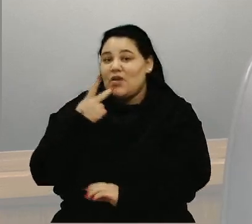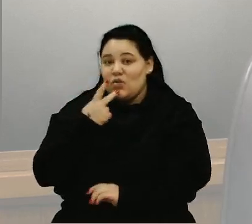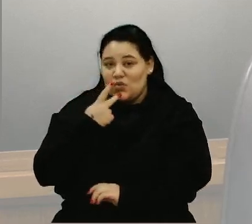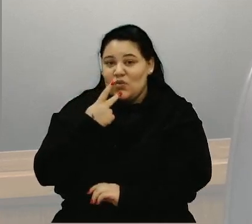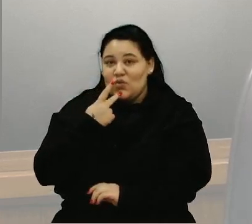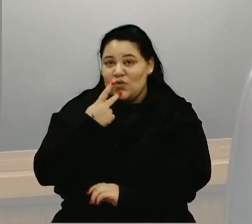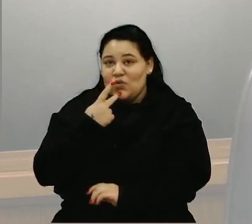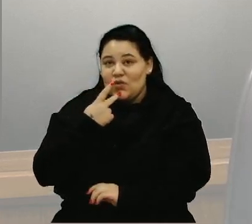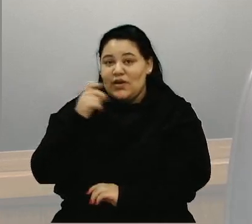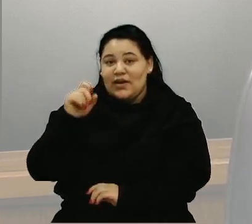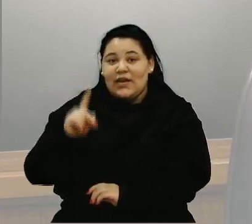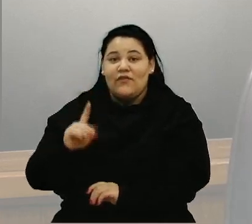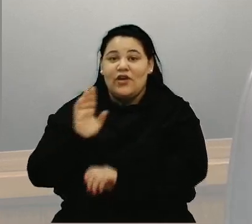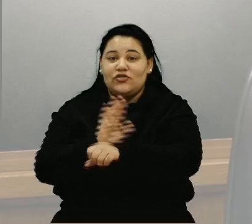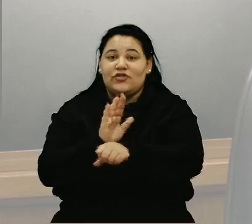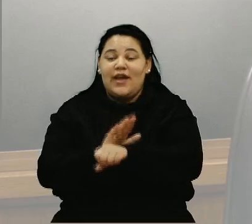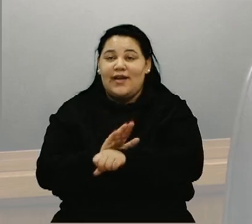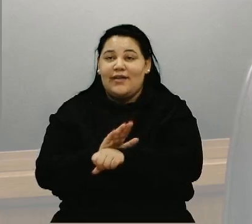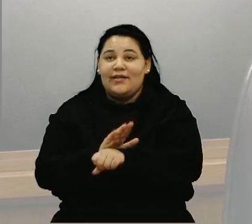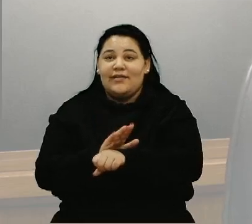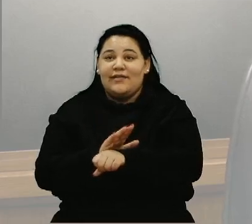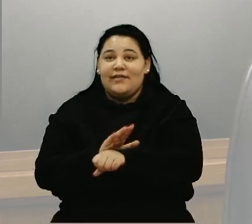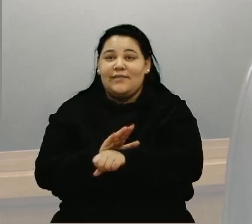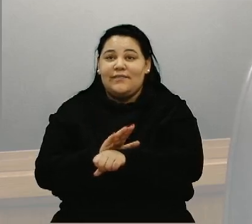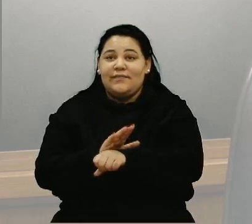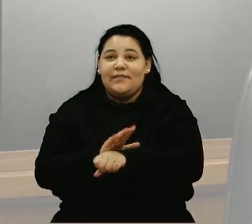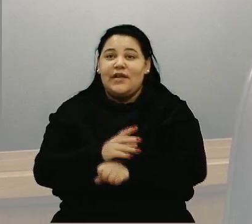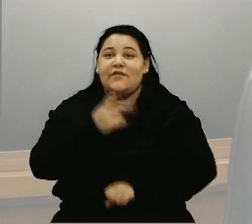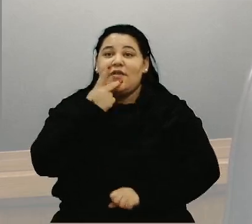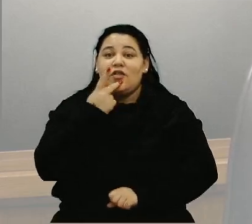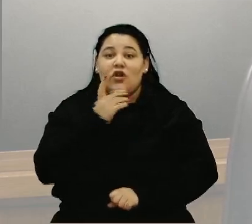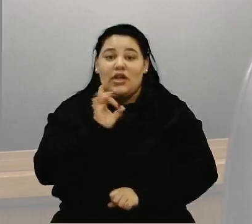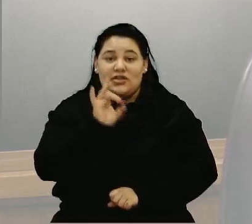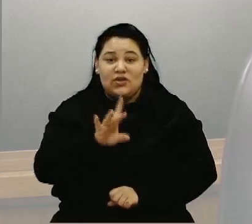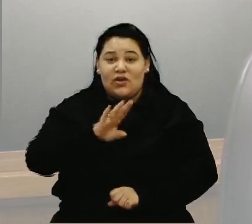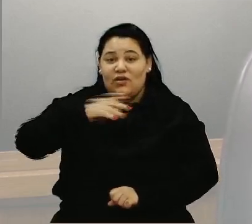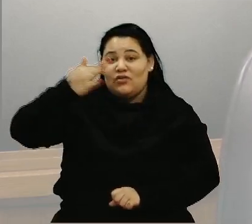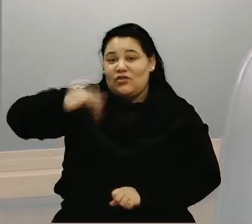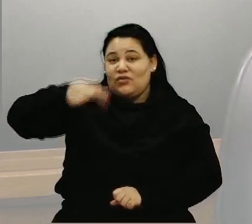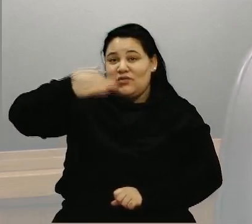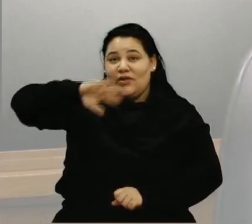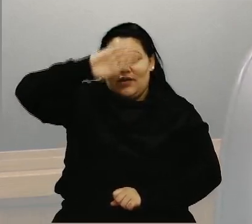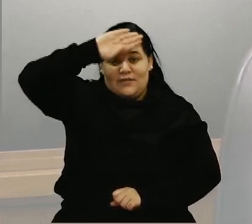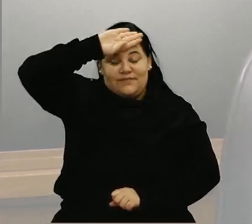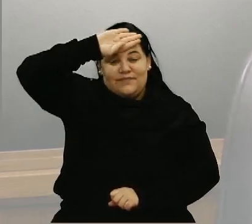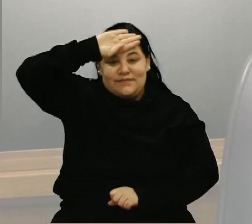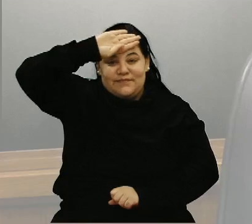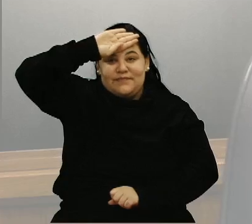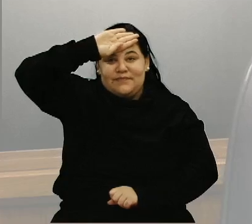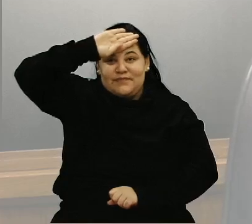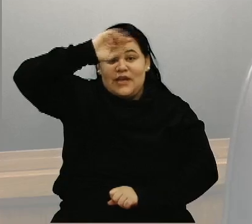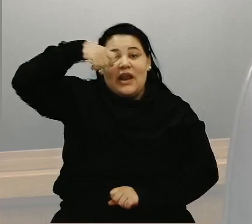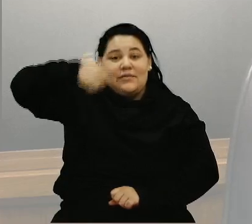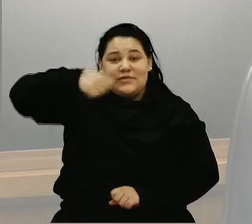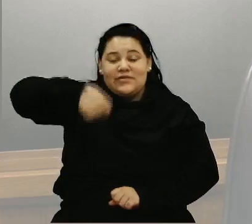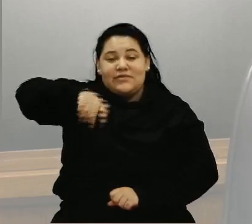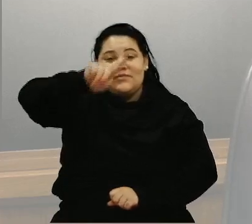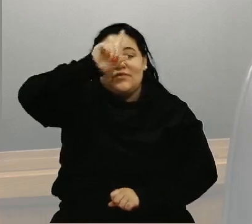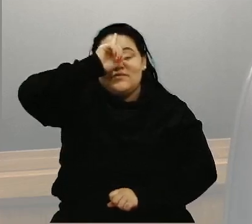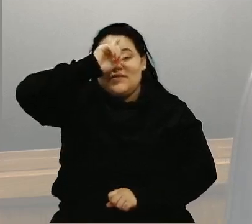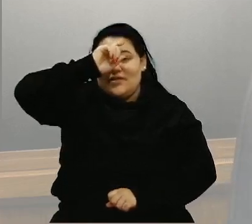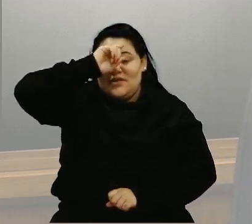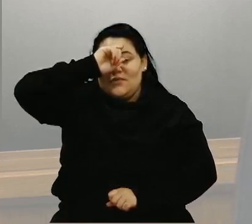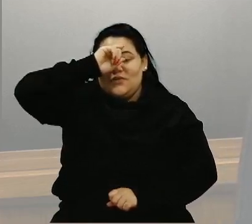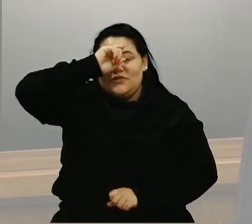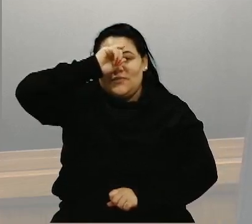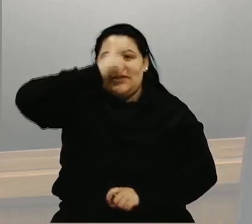foi lá socorrer, que disse que apenas era uma enxaqueca, não, ela tem que ser levada para o hospital